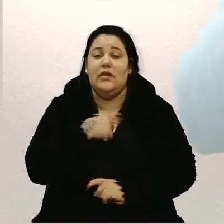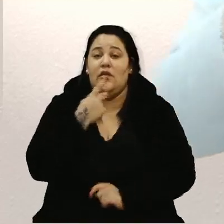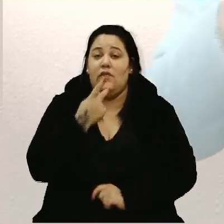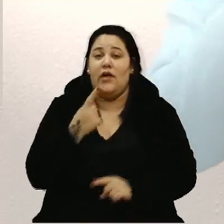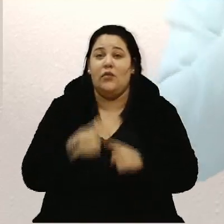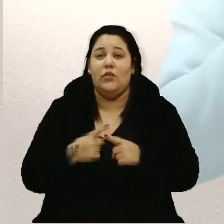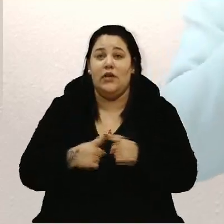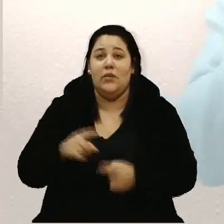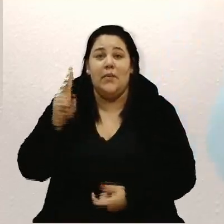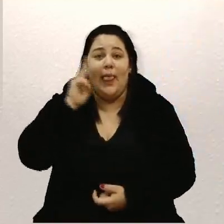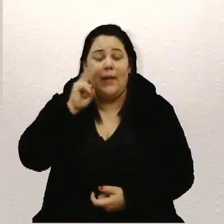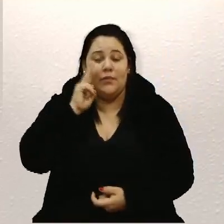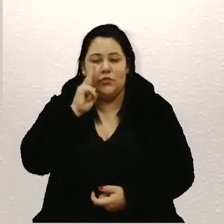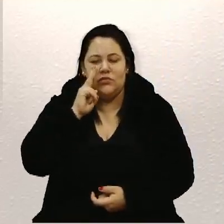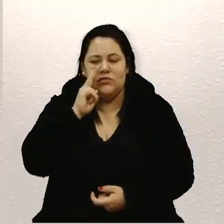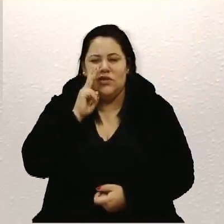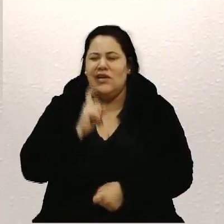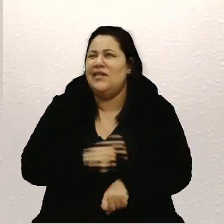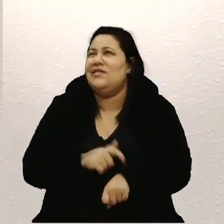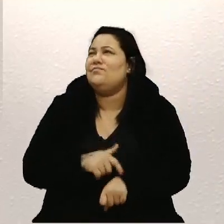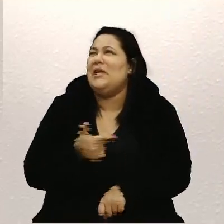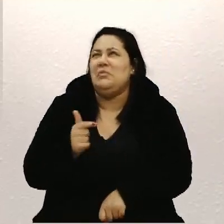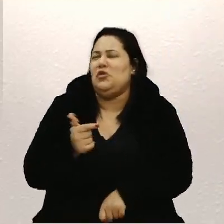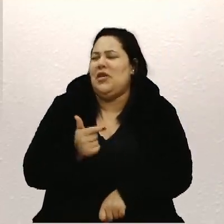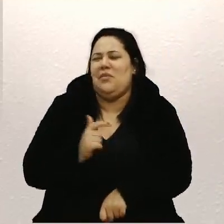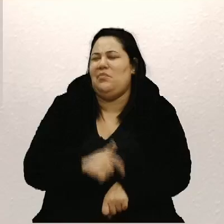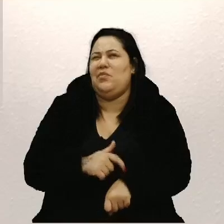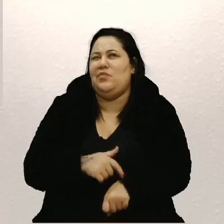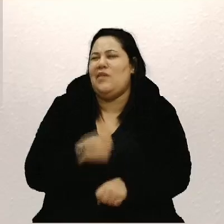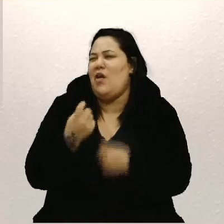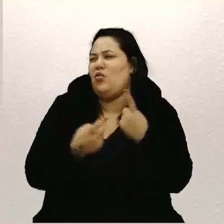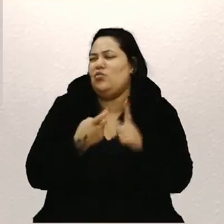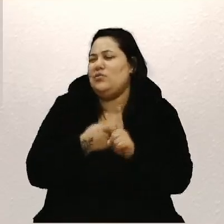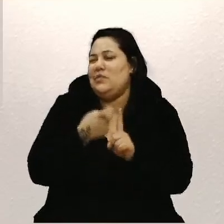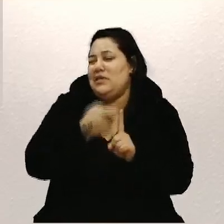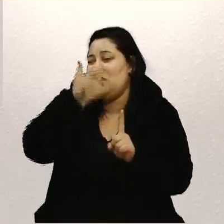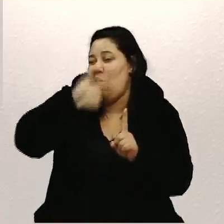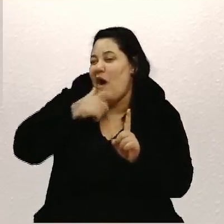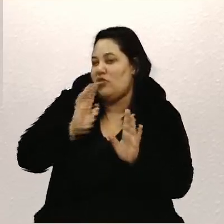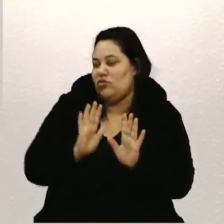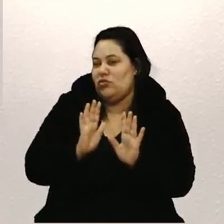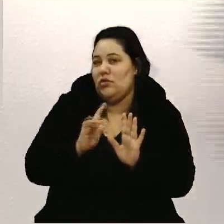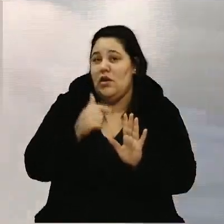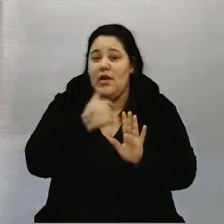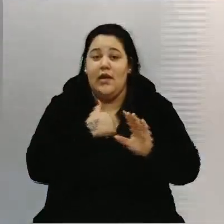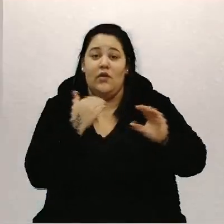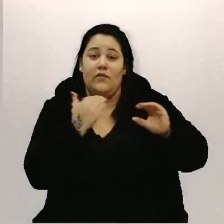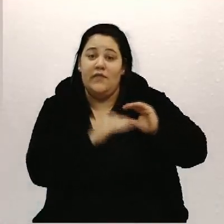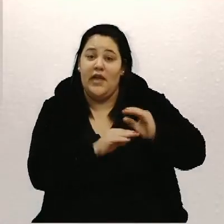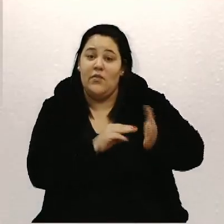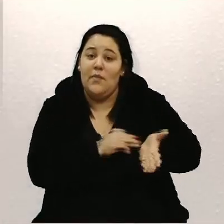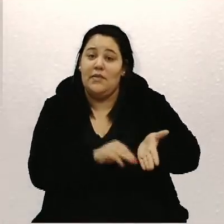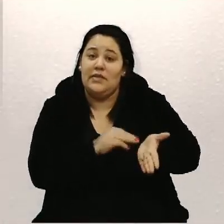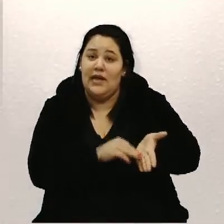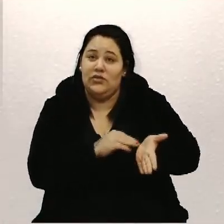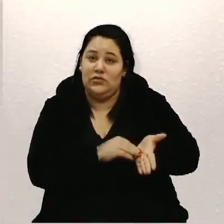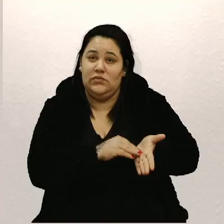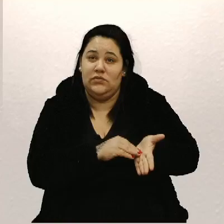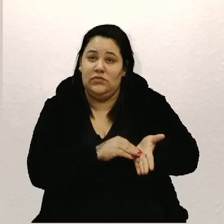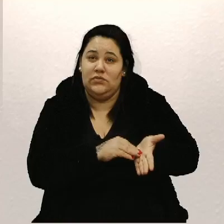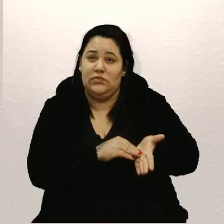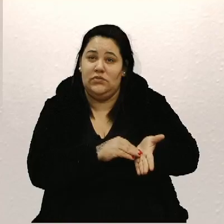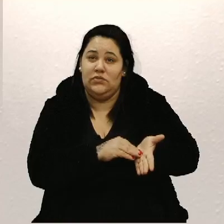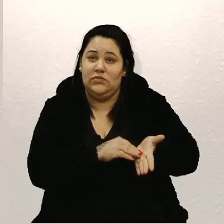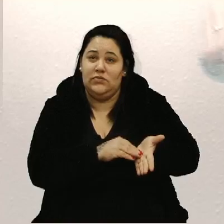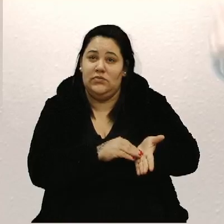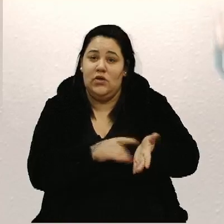lembro que não faz muito tempo, alguns meses talvez, eu até encaminhei uma mensagem para um